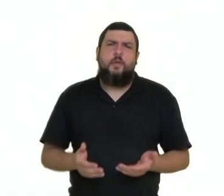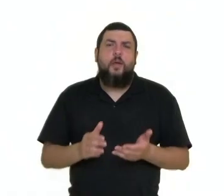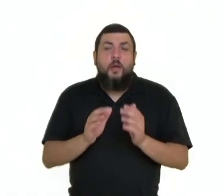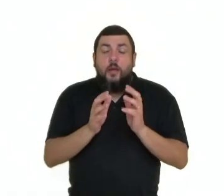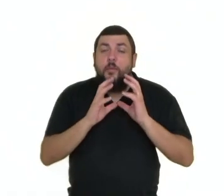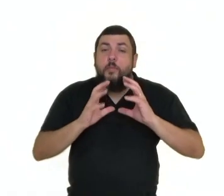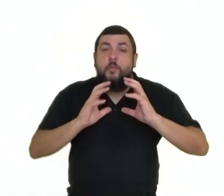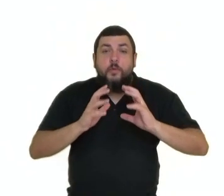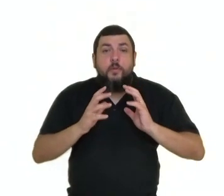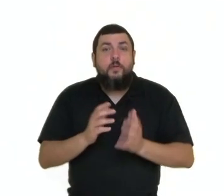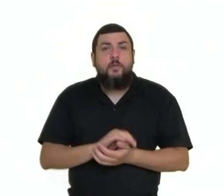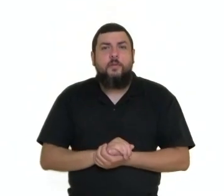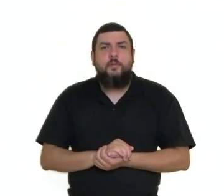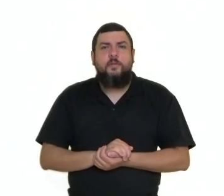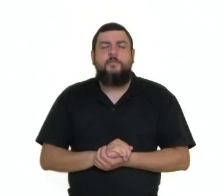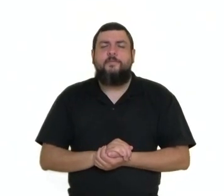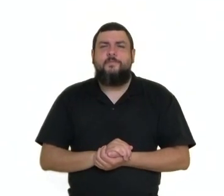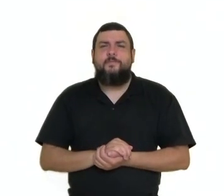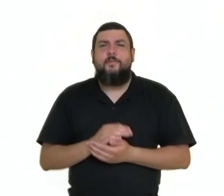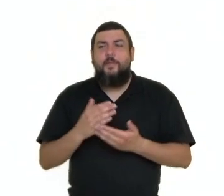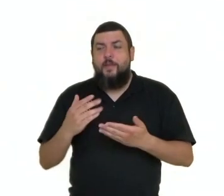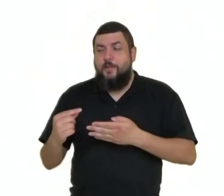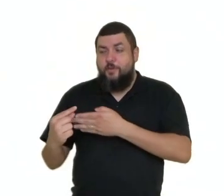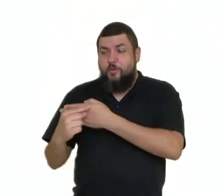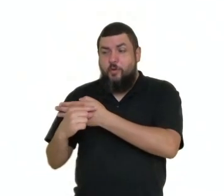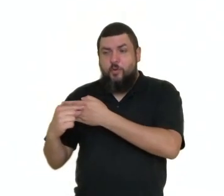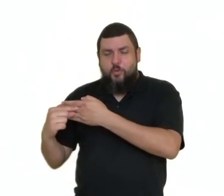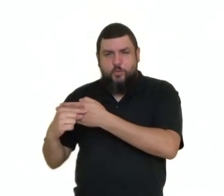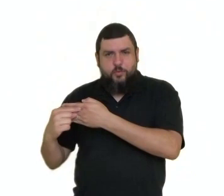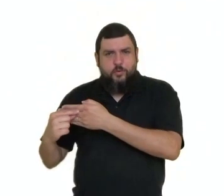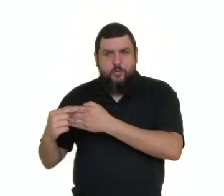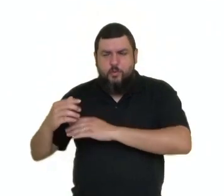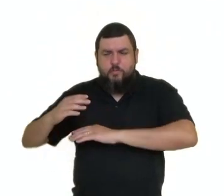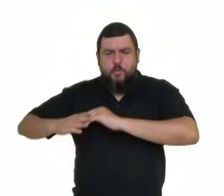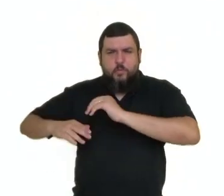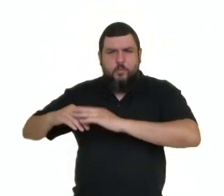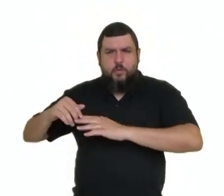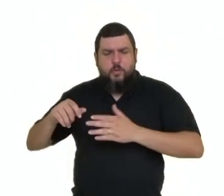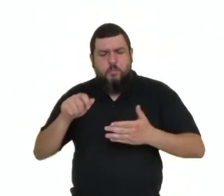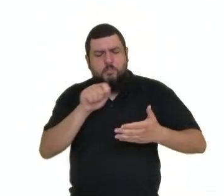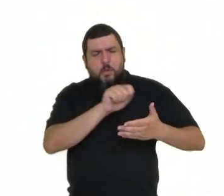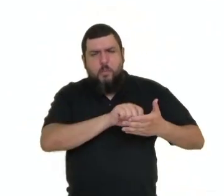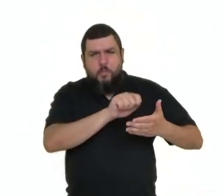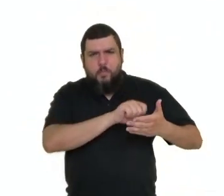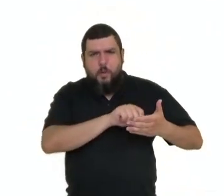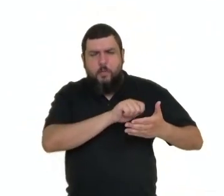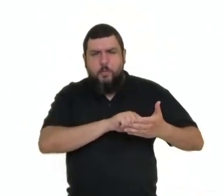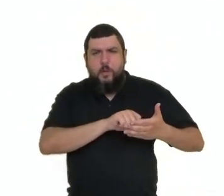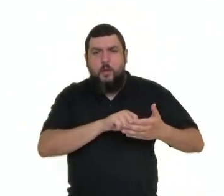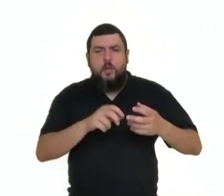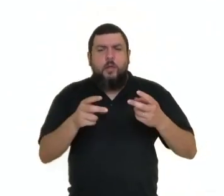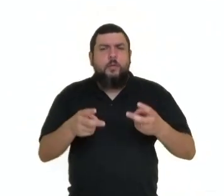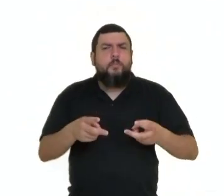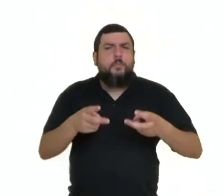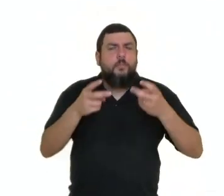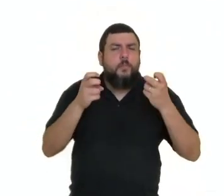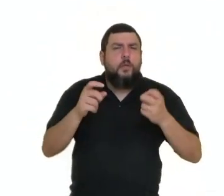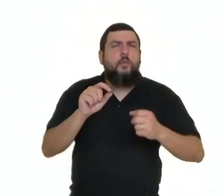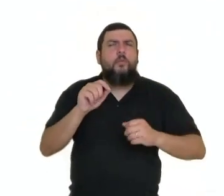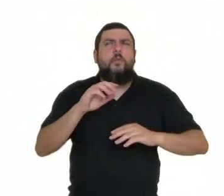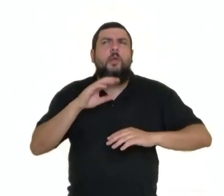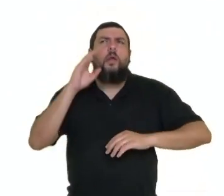a habilidade do autor consiste em explorar a inteligência, uma situação hipotética